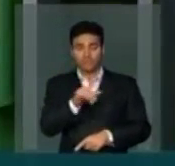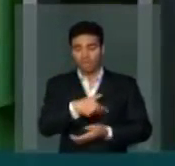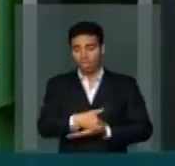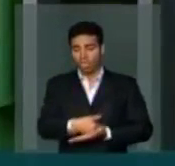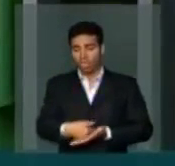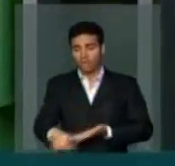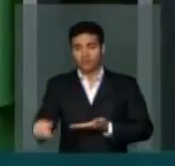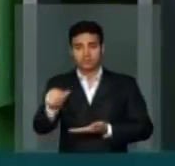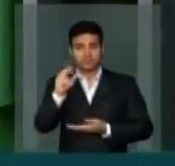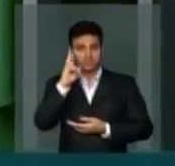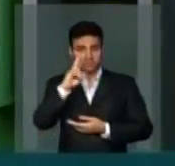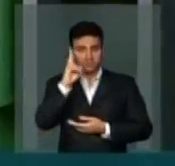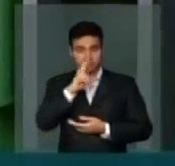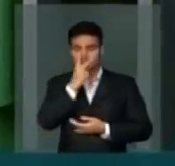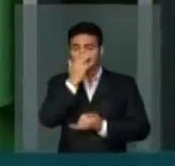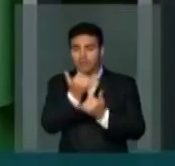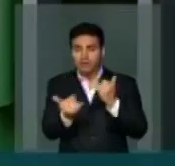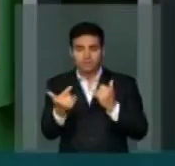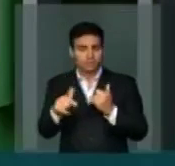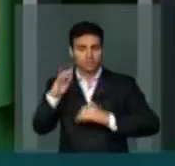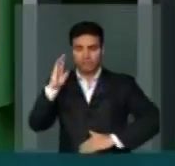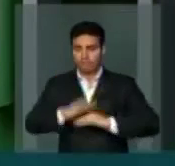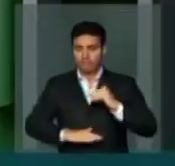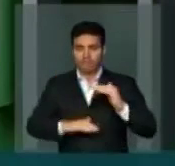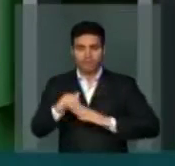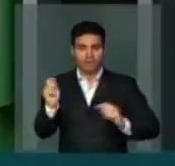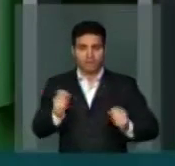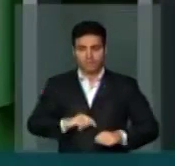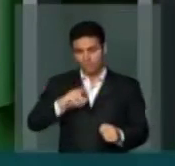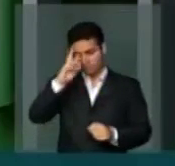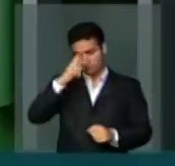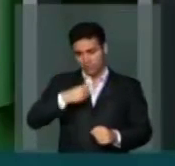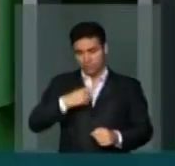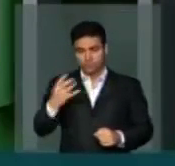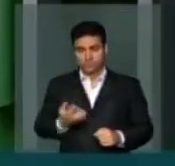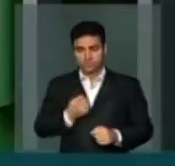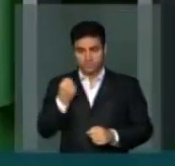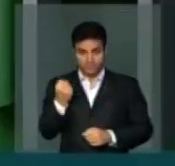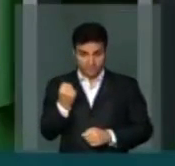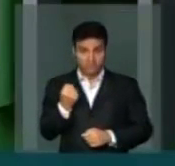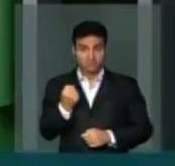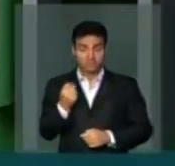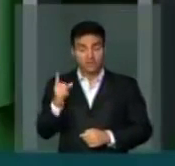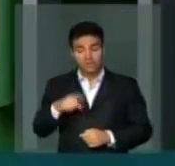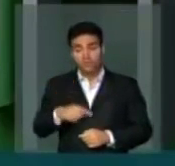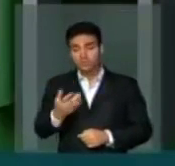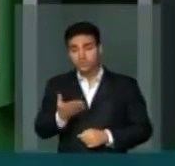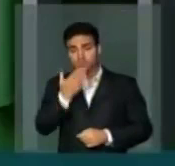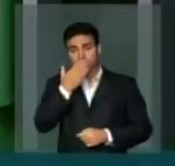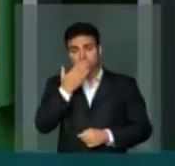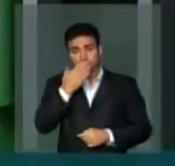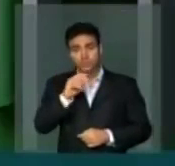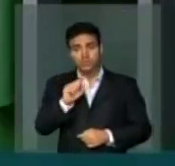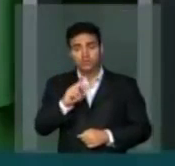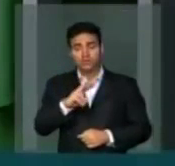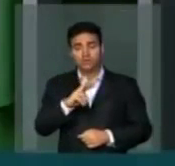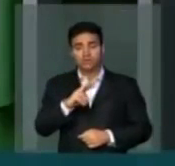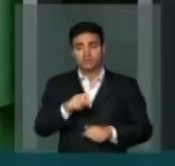na história como uma espécie incapaz de salvar a si própria. Enfim, uma espécie que se